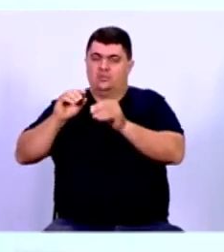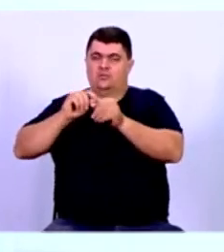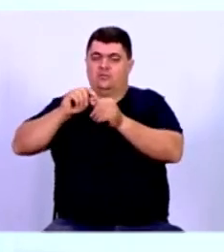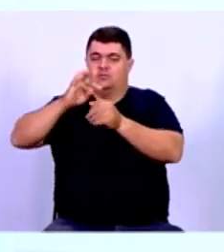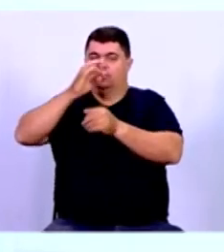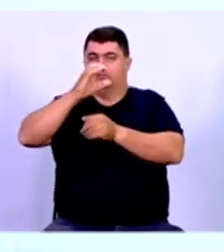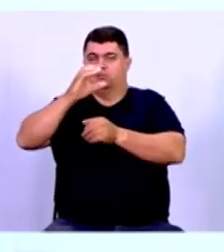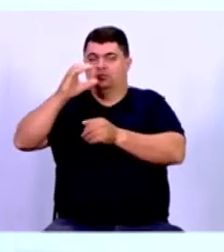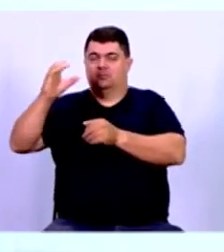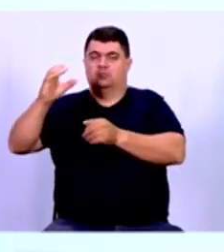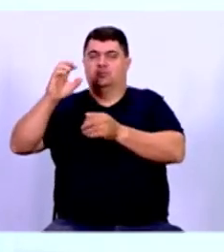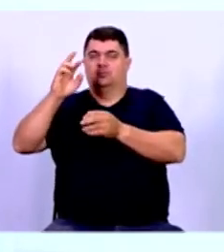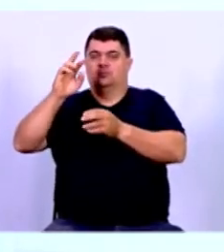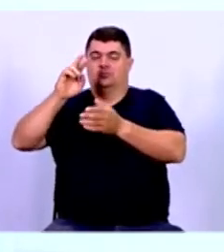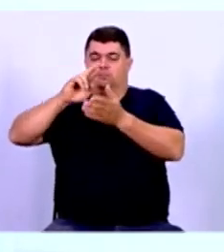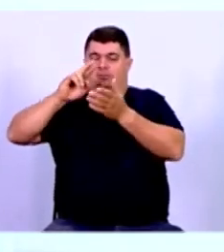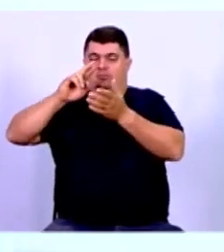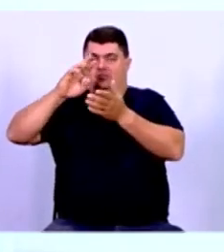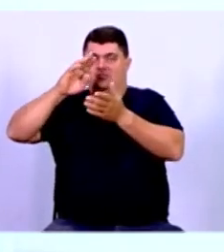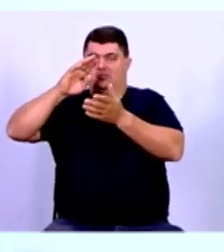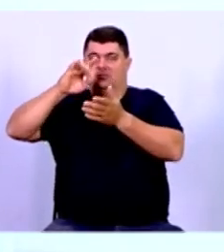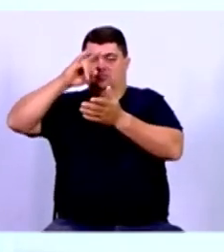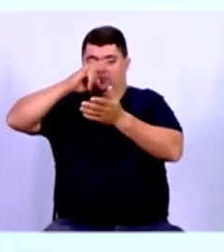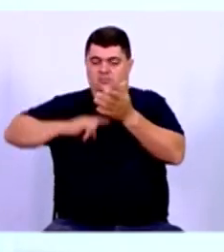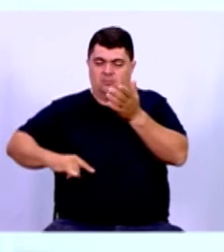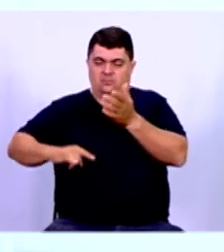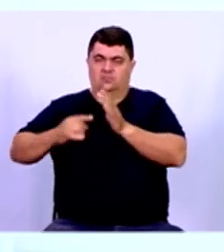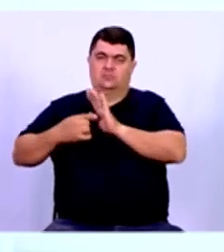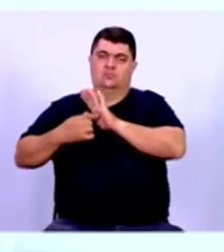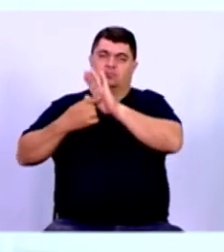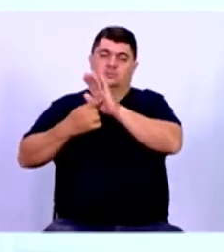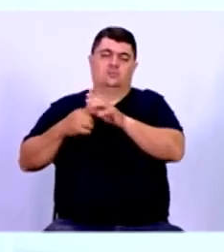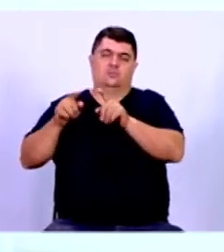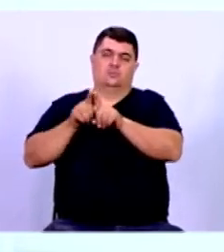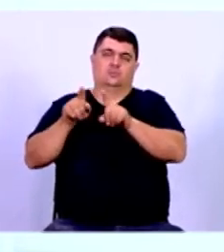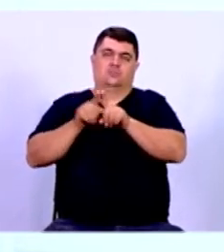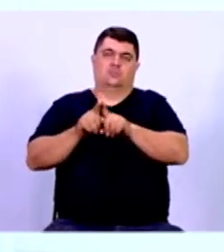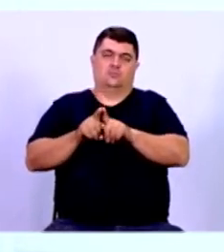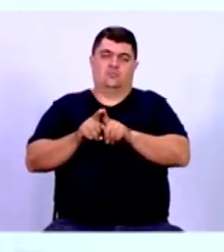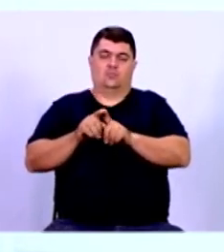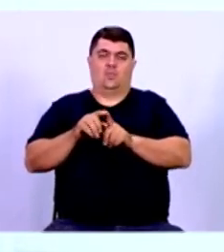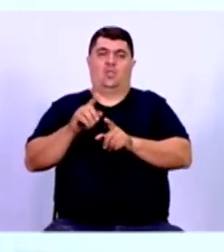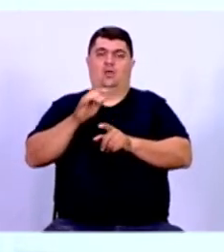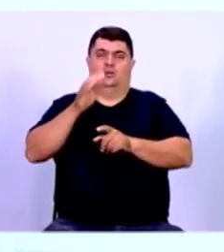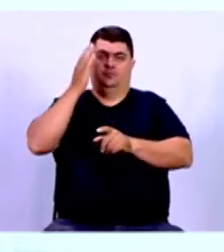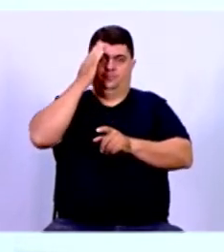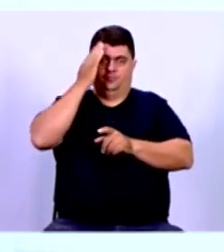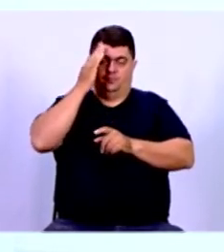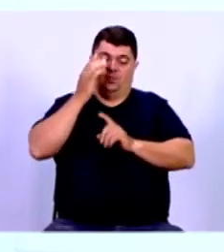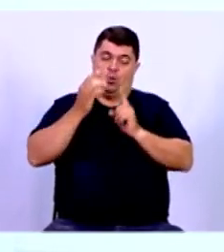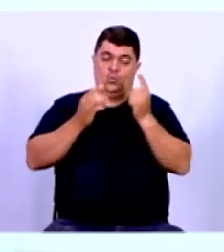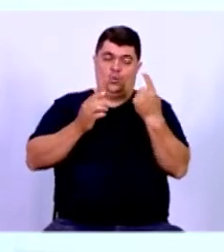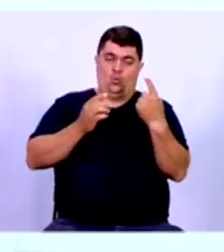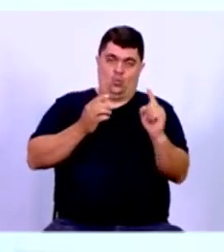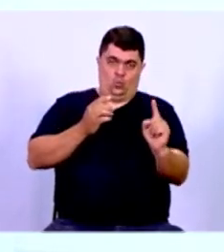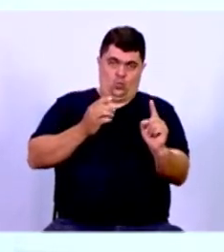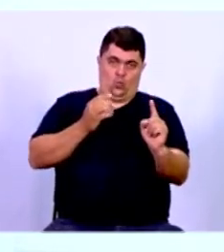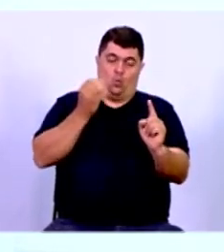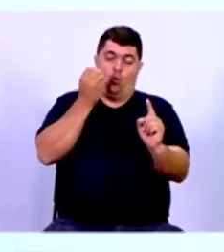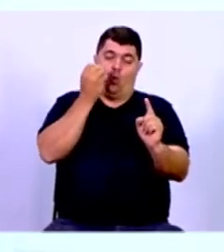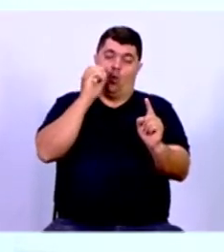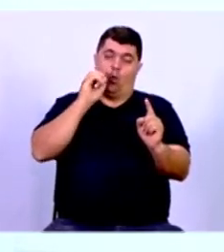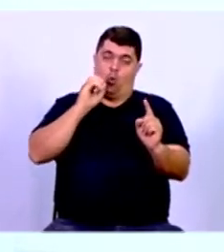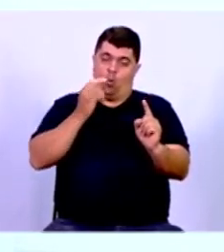fazer a apresentação dos dados dessa pesquisa. E aí deve ser apresentado como trabalho de conclusão de